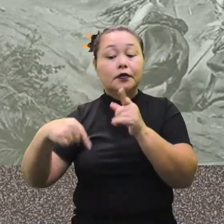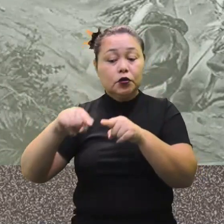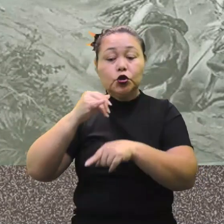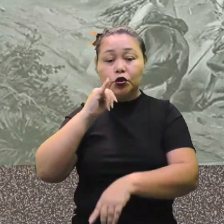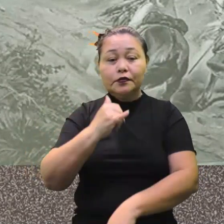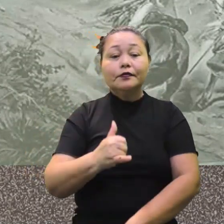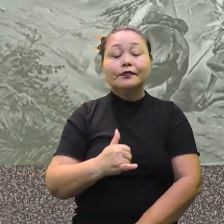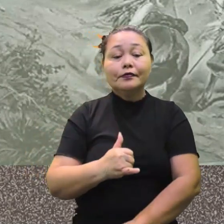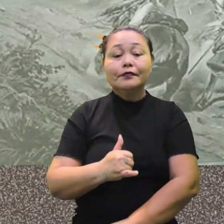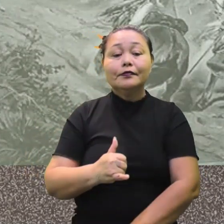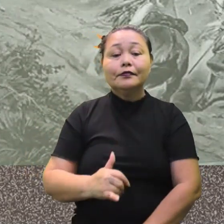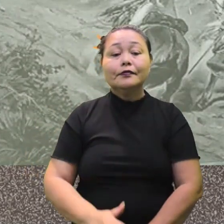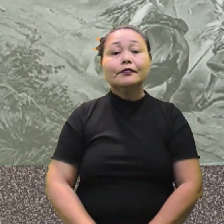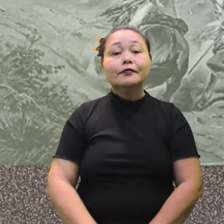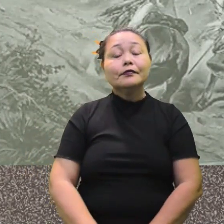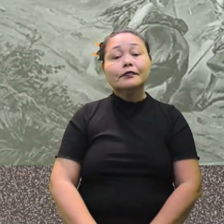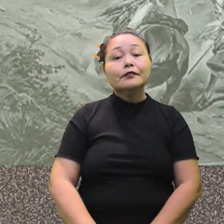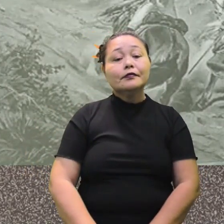gerar energia.